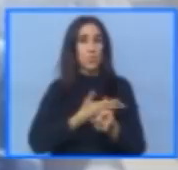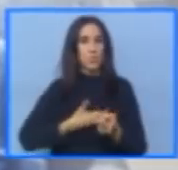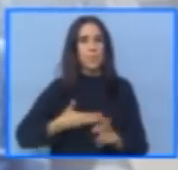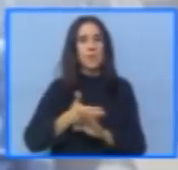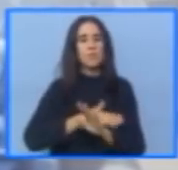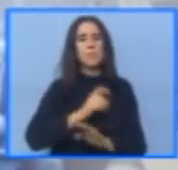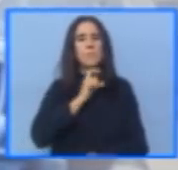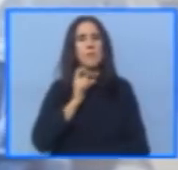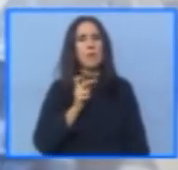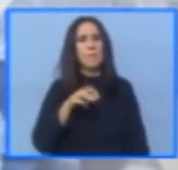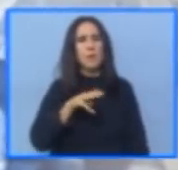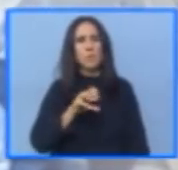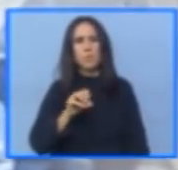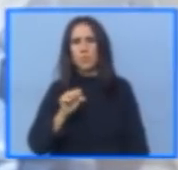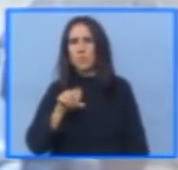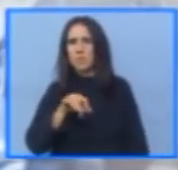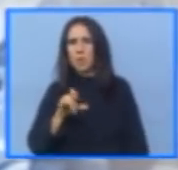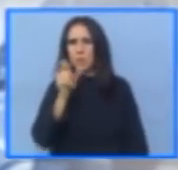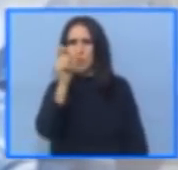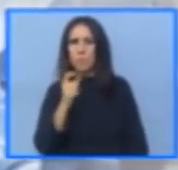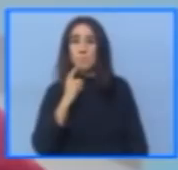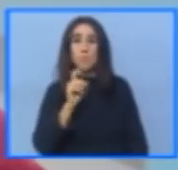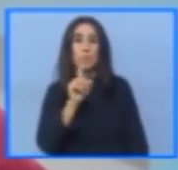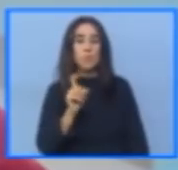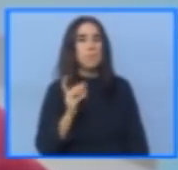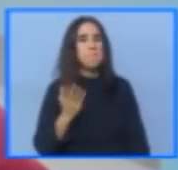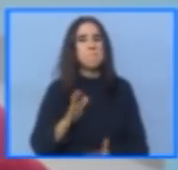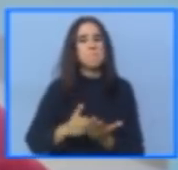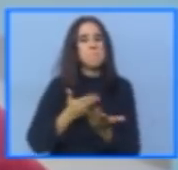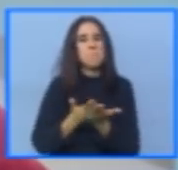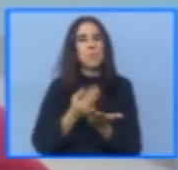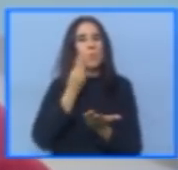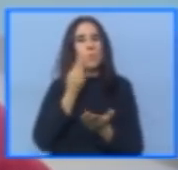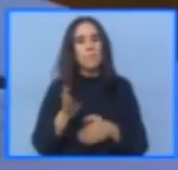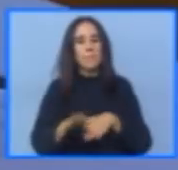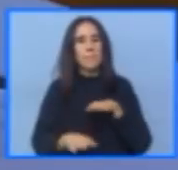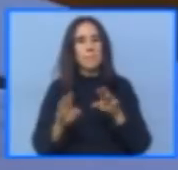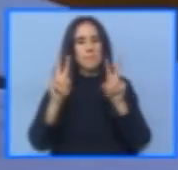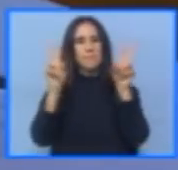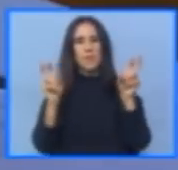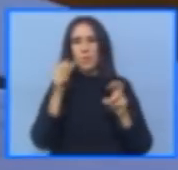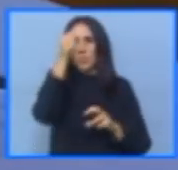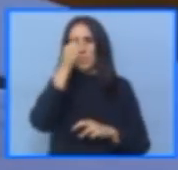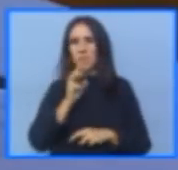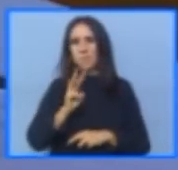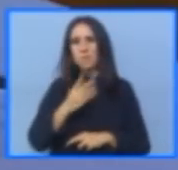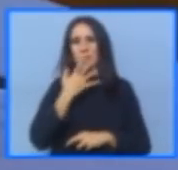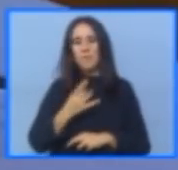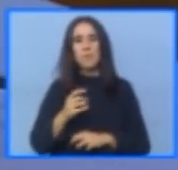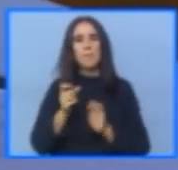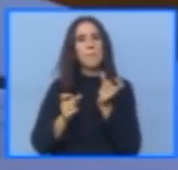Amaro Gonçalo de que forma é que é proposta esta pegada do terceiro domingo do Advento em torno da palavra